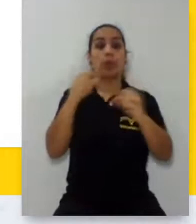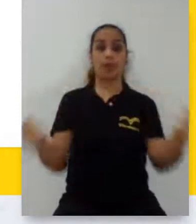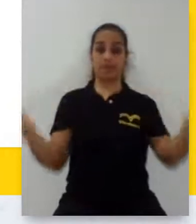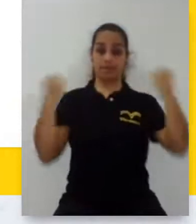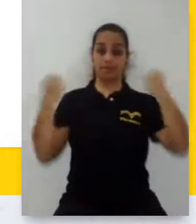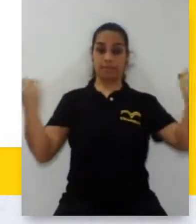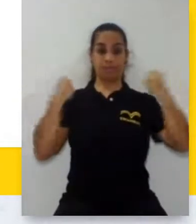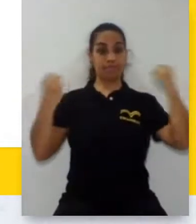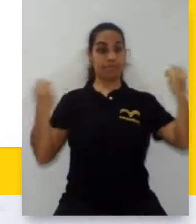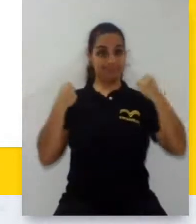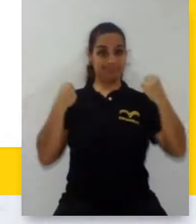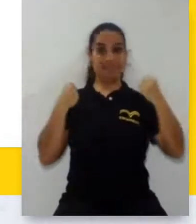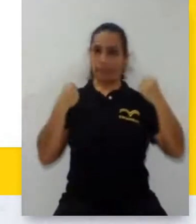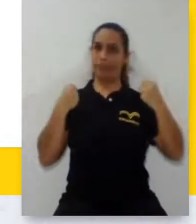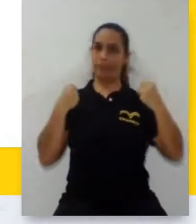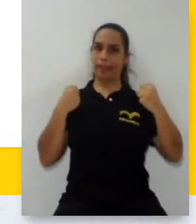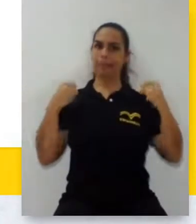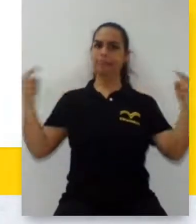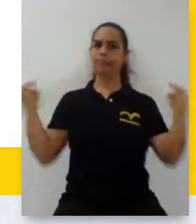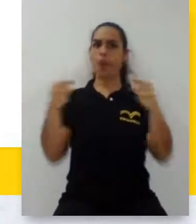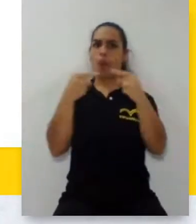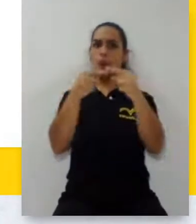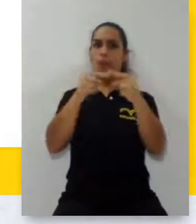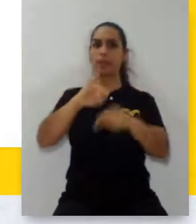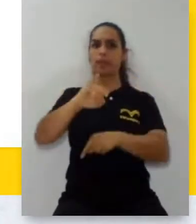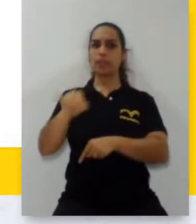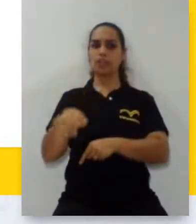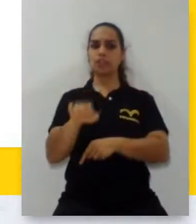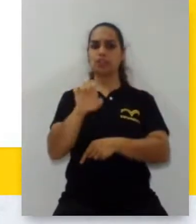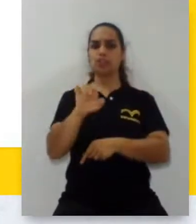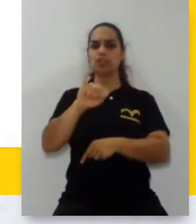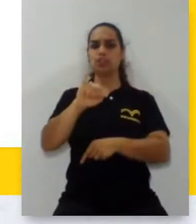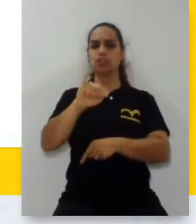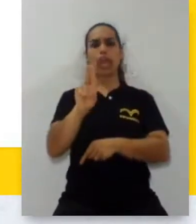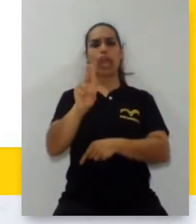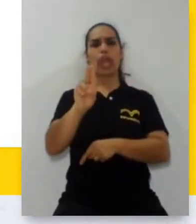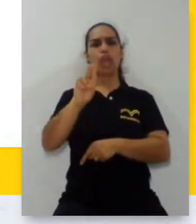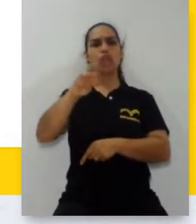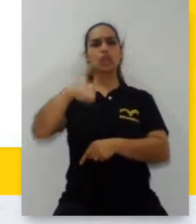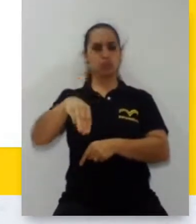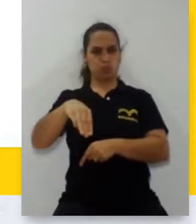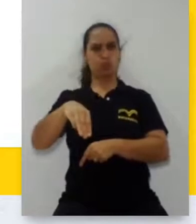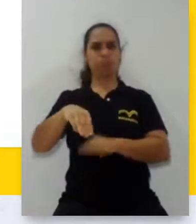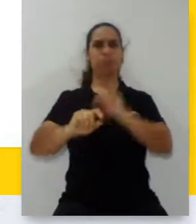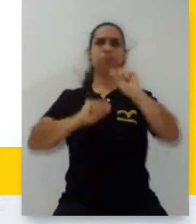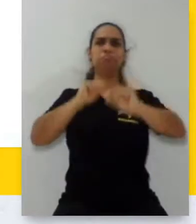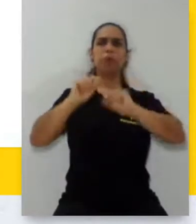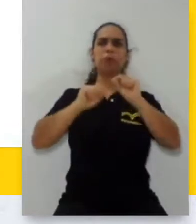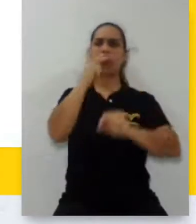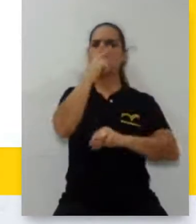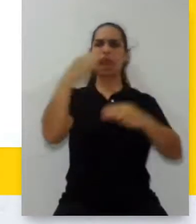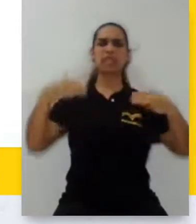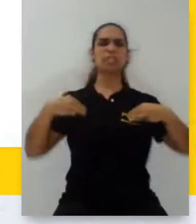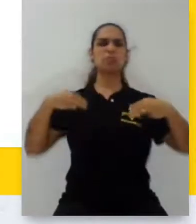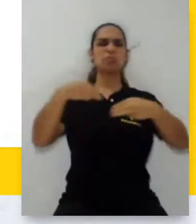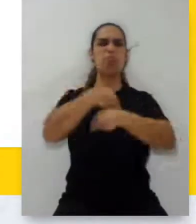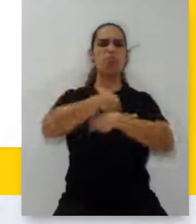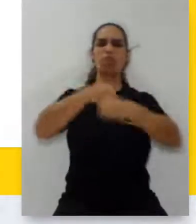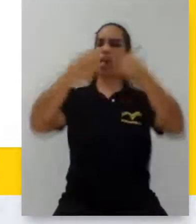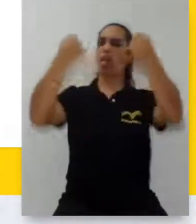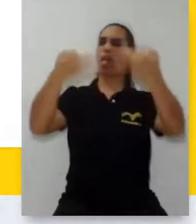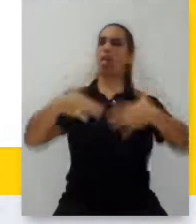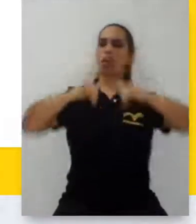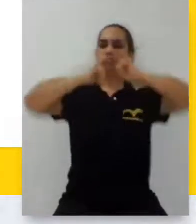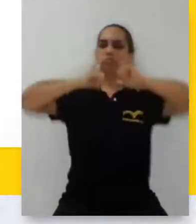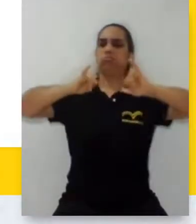gente propagando e falando para fazer exercício em jejum. Qual a questão do exercício em jejum, tá? Então,